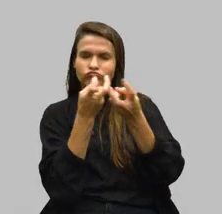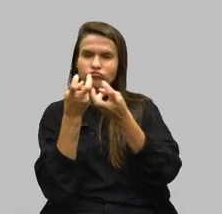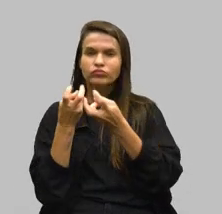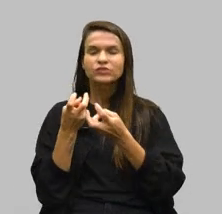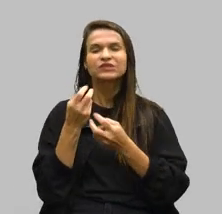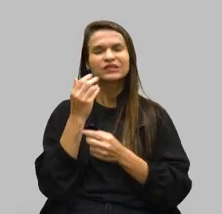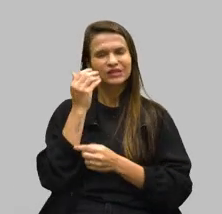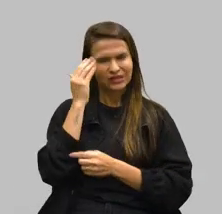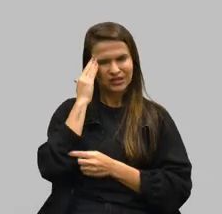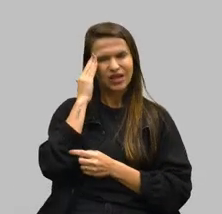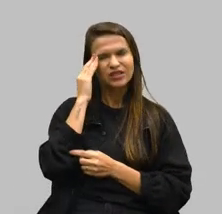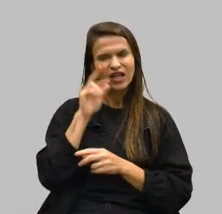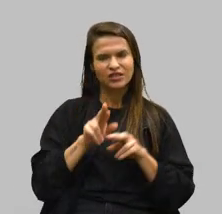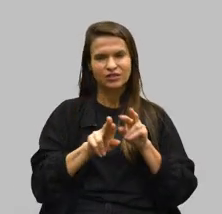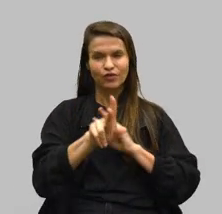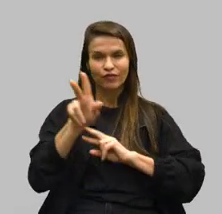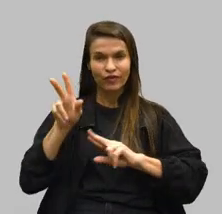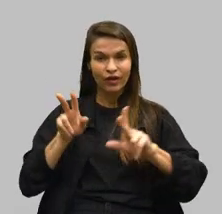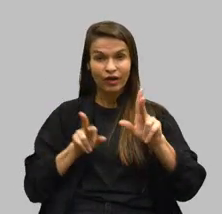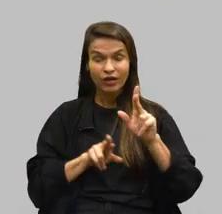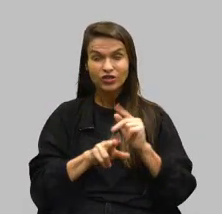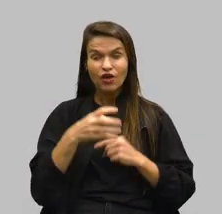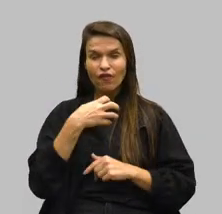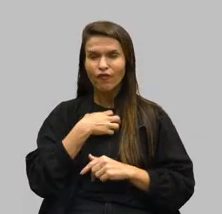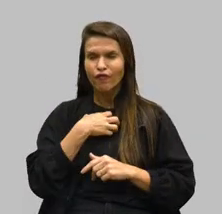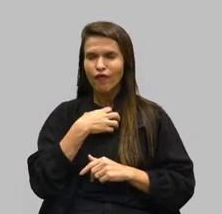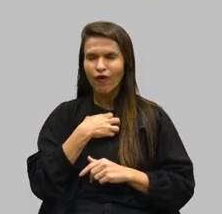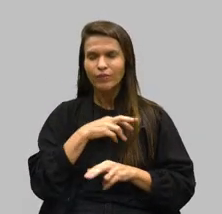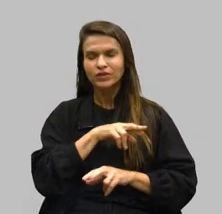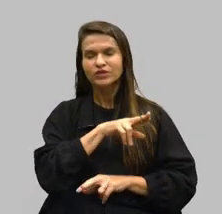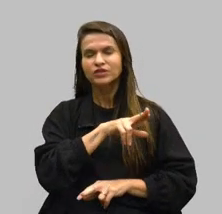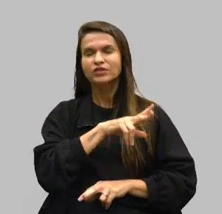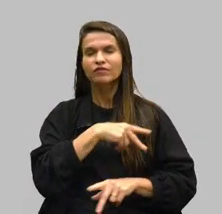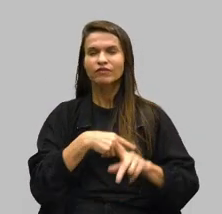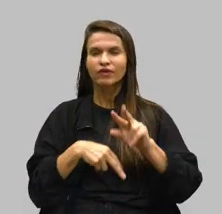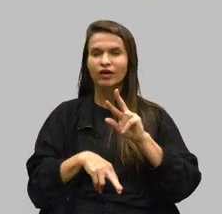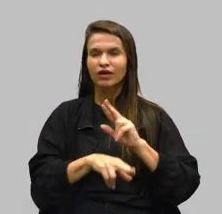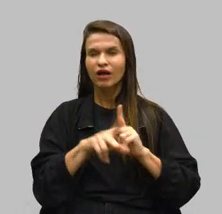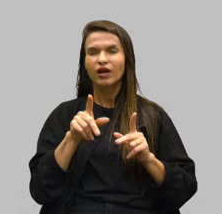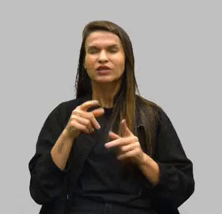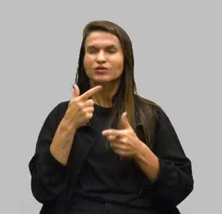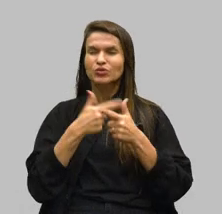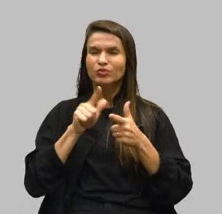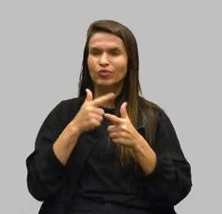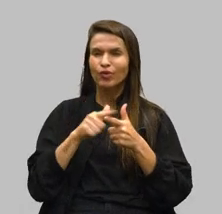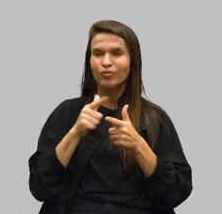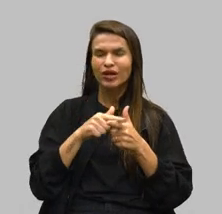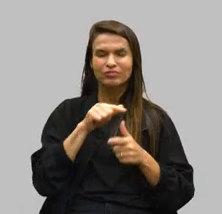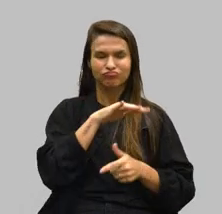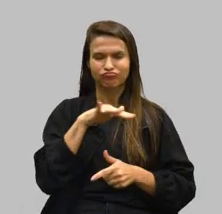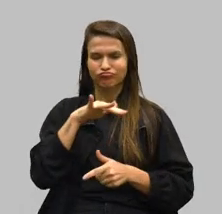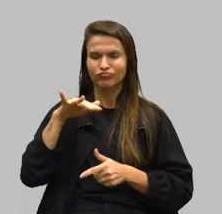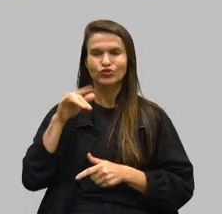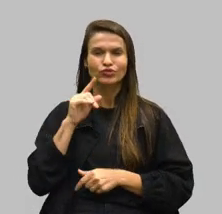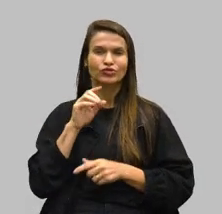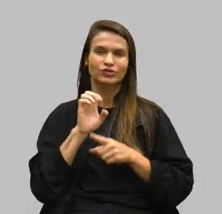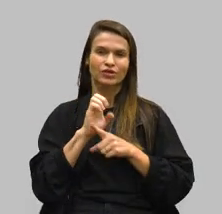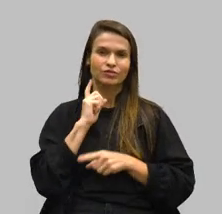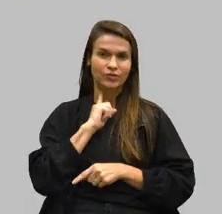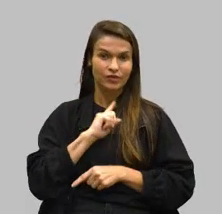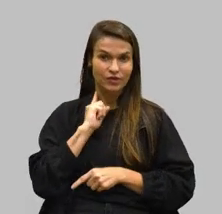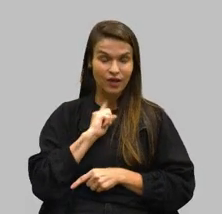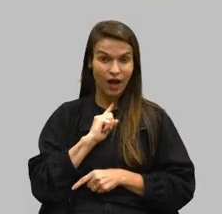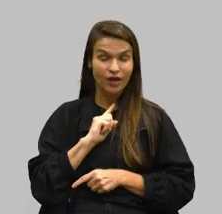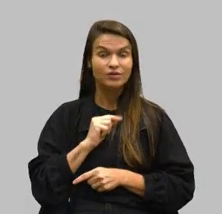grande das diferenças e das formas diferentes e das peculiaridades das diferentes regiões do Estado de Minas Gerais